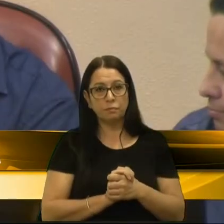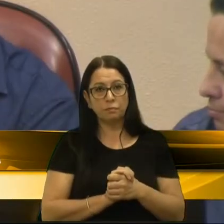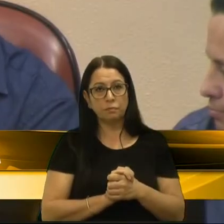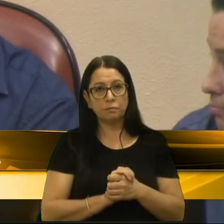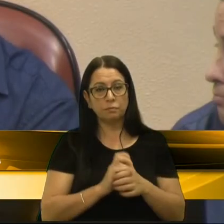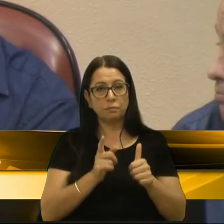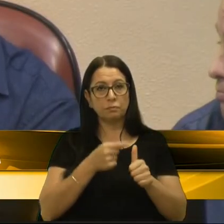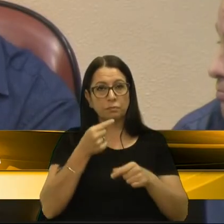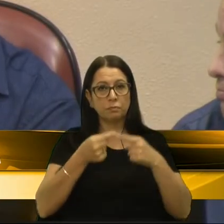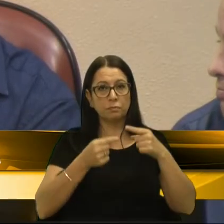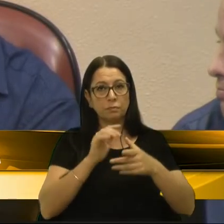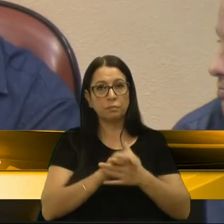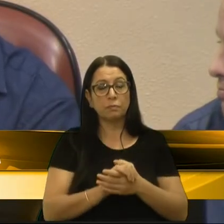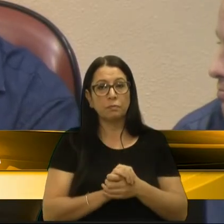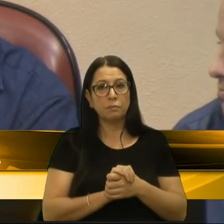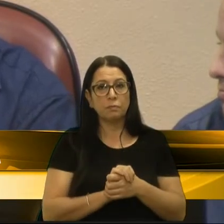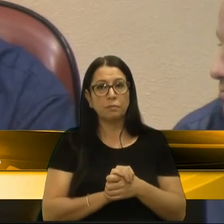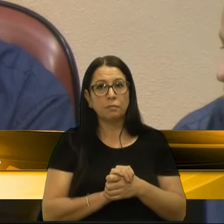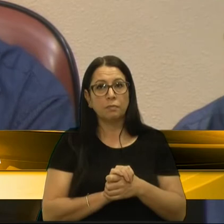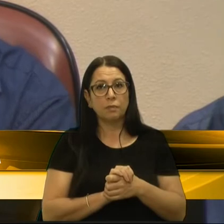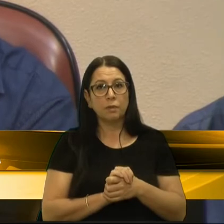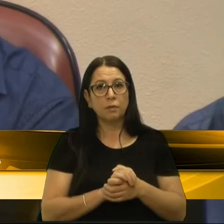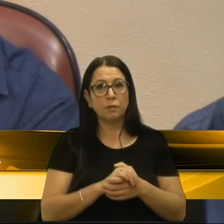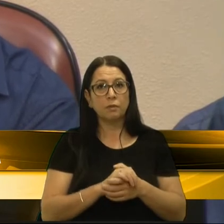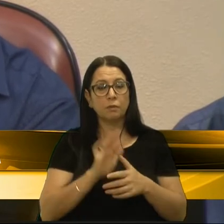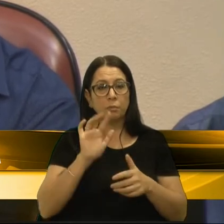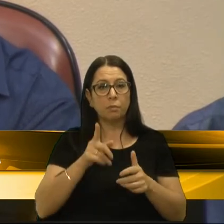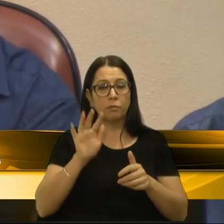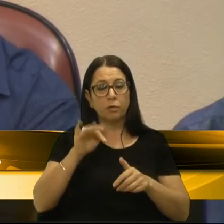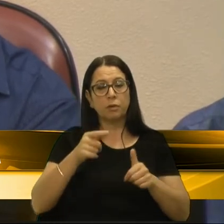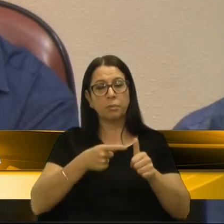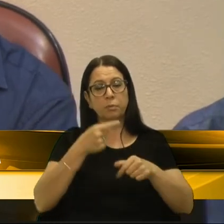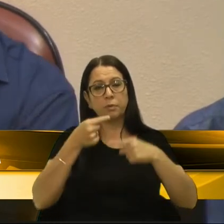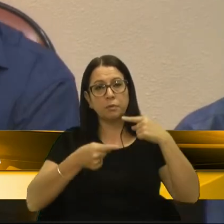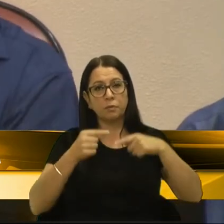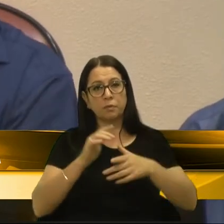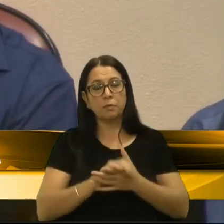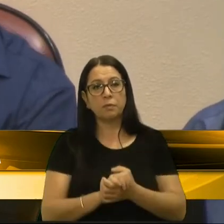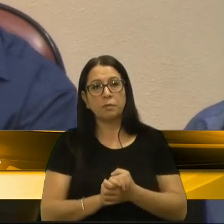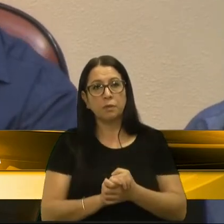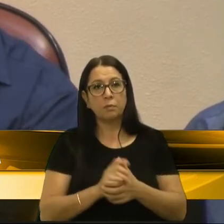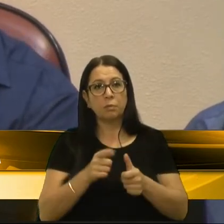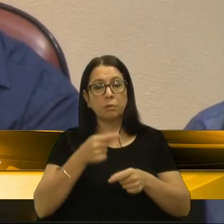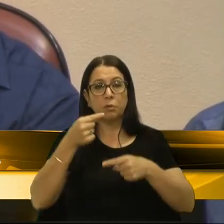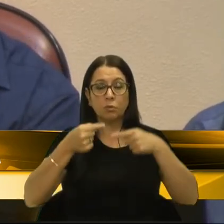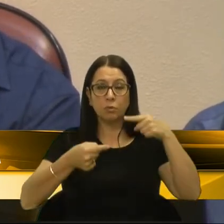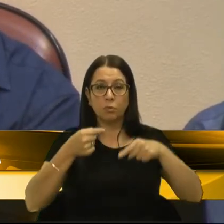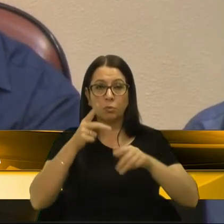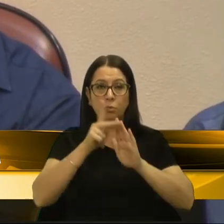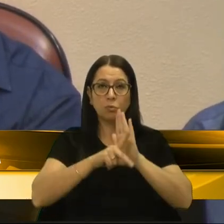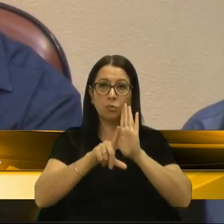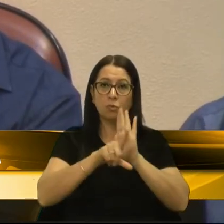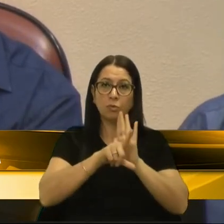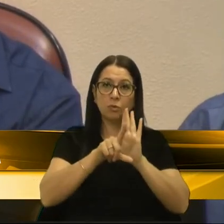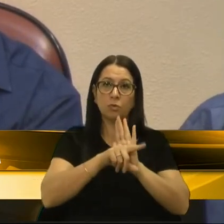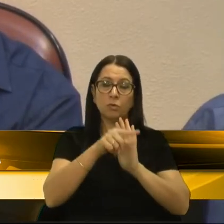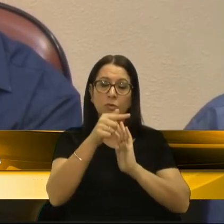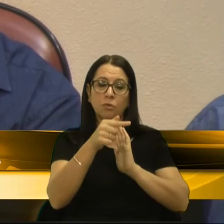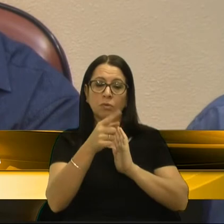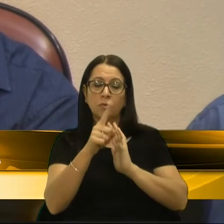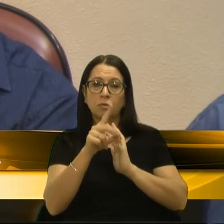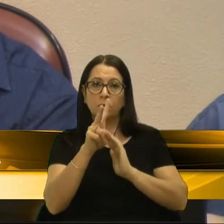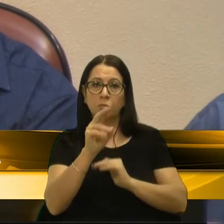Em primeira discussão, encerrada a primeira discussão. Em primeira discussão, o projeto de lei número 71